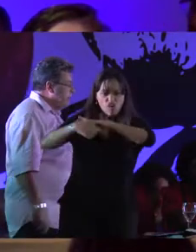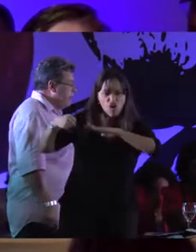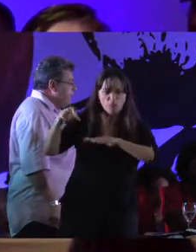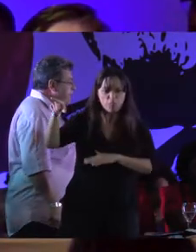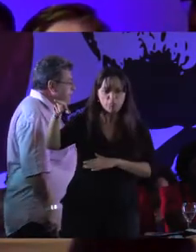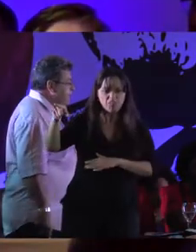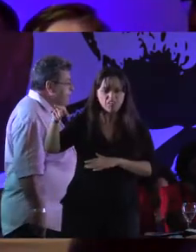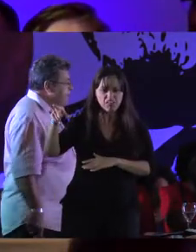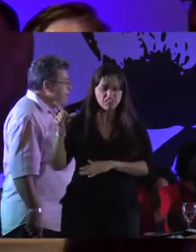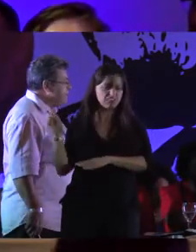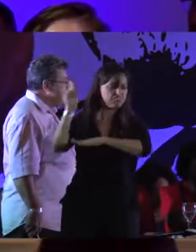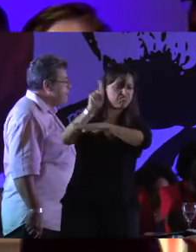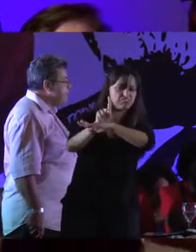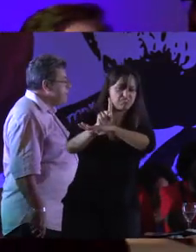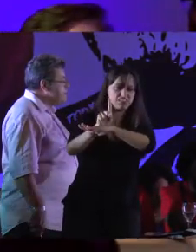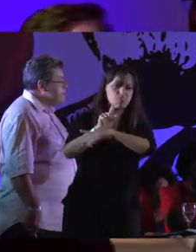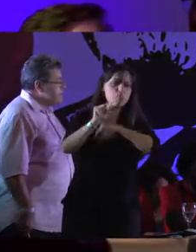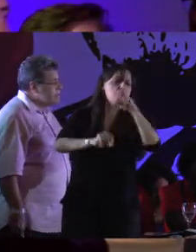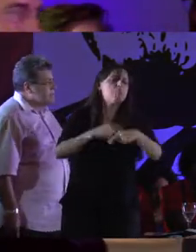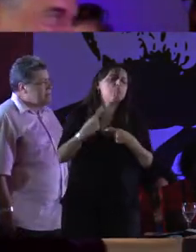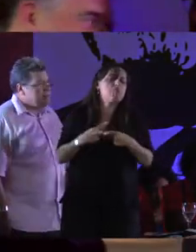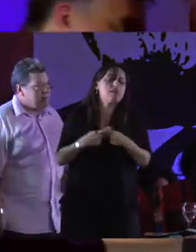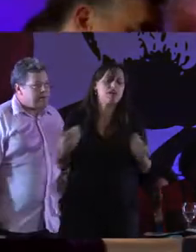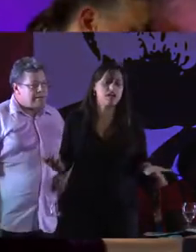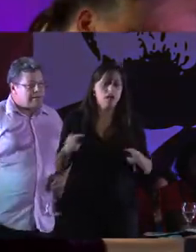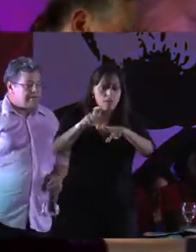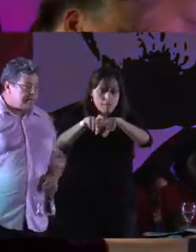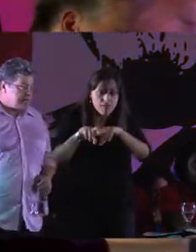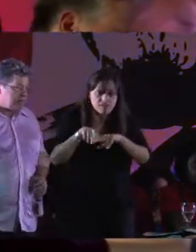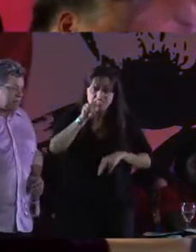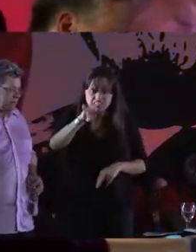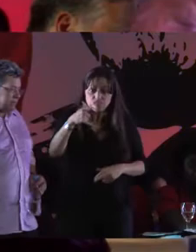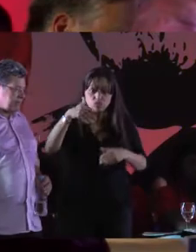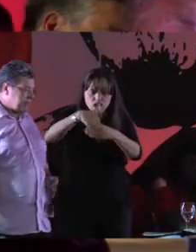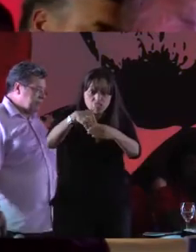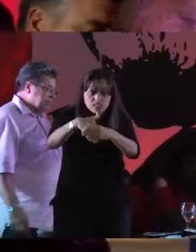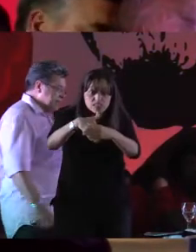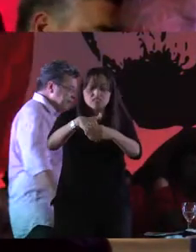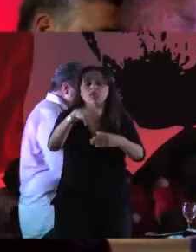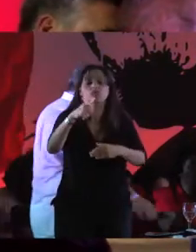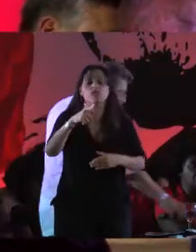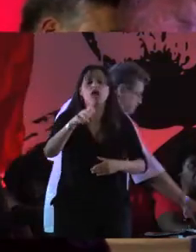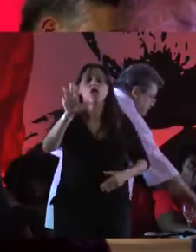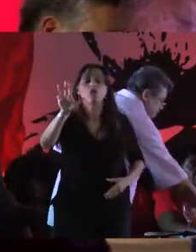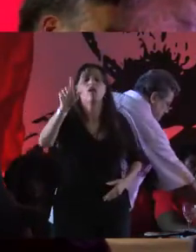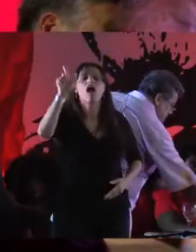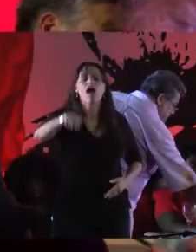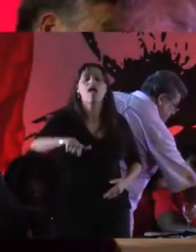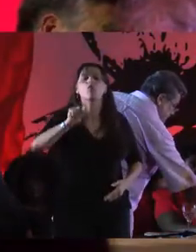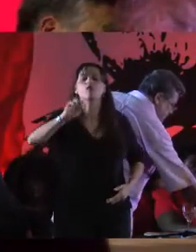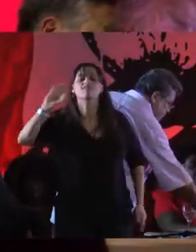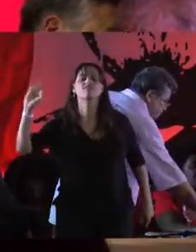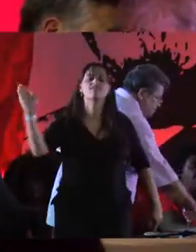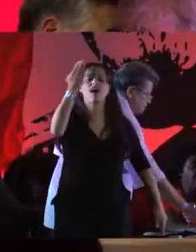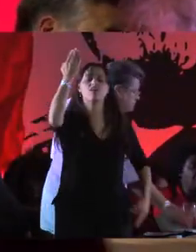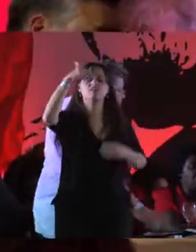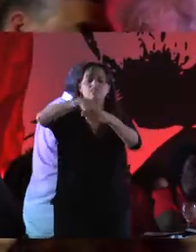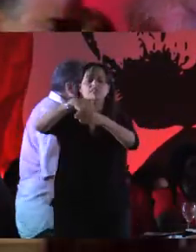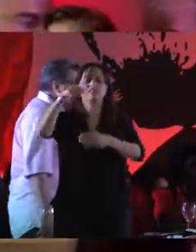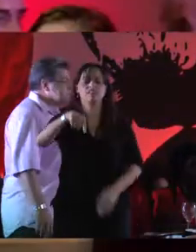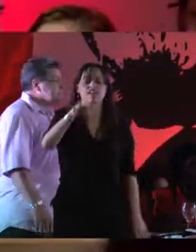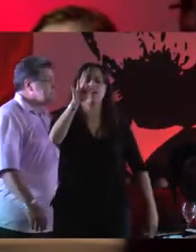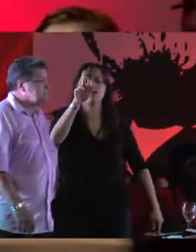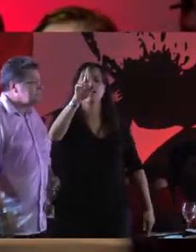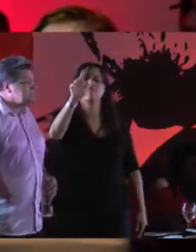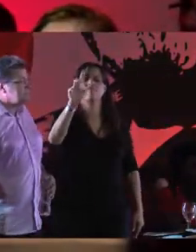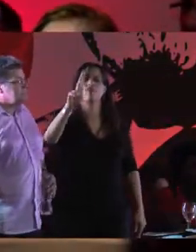É por isso que eleição sem Lula é fraude. Eleição sem Lula é fraude.